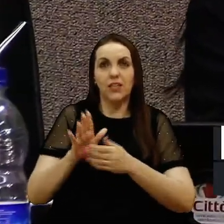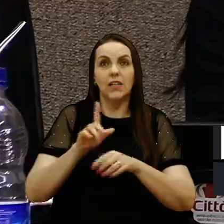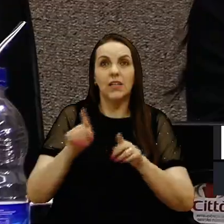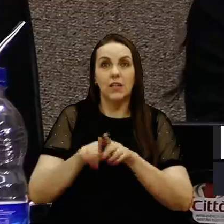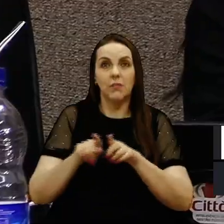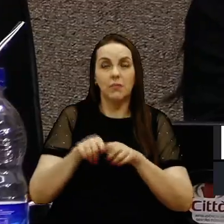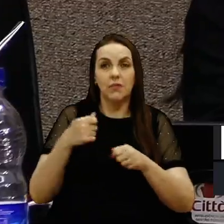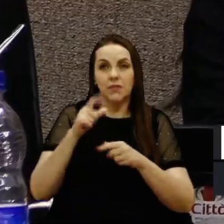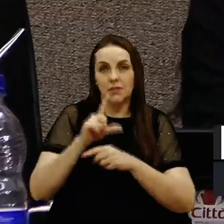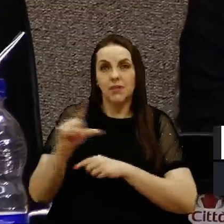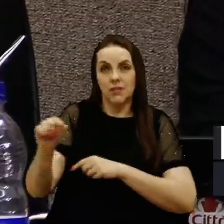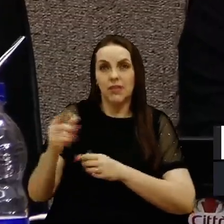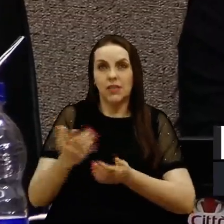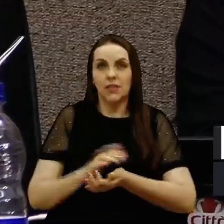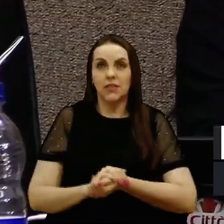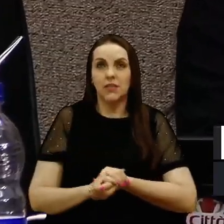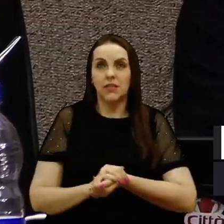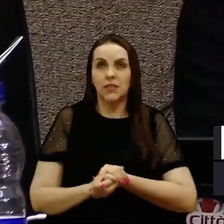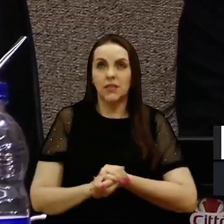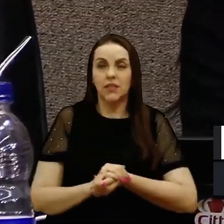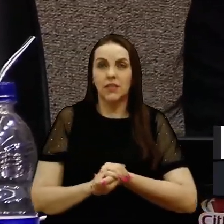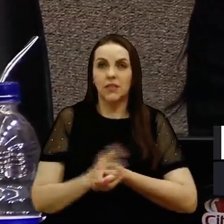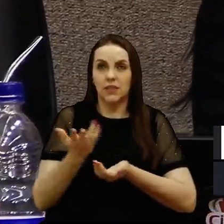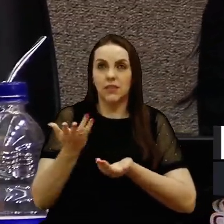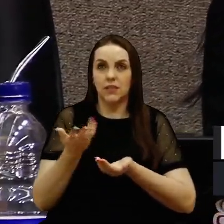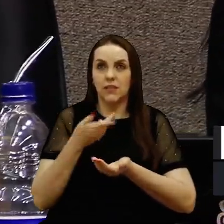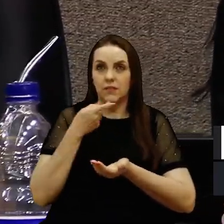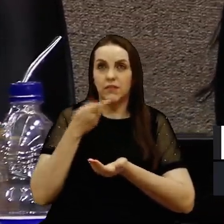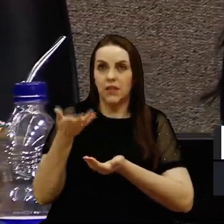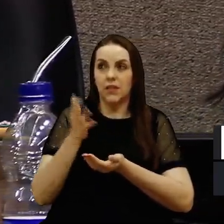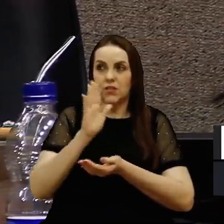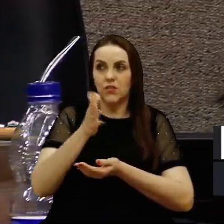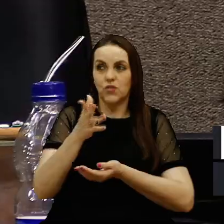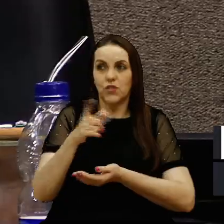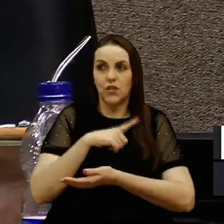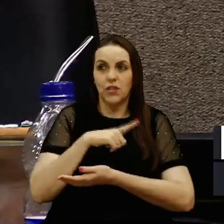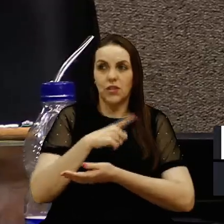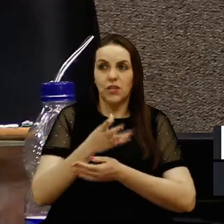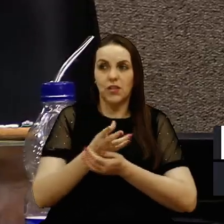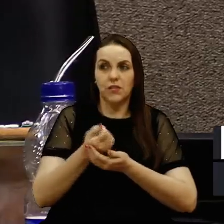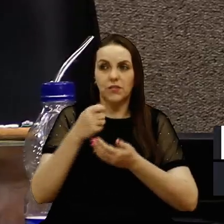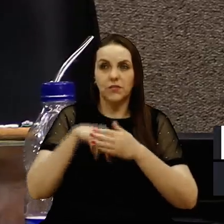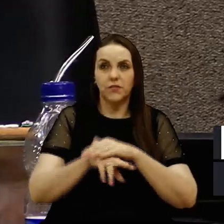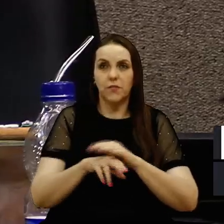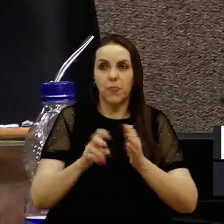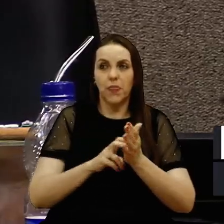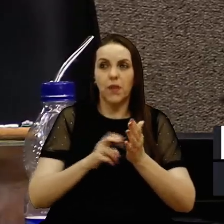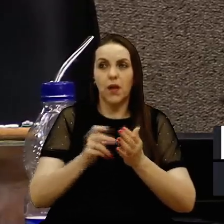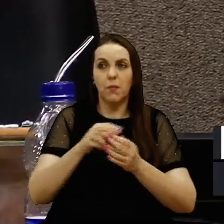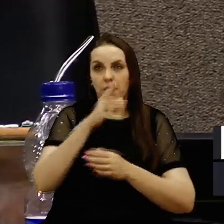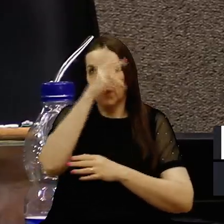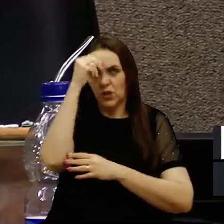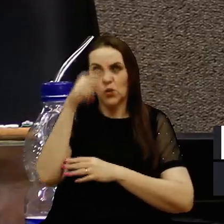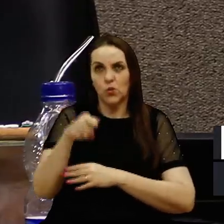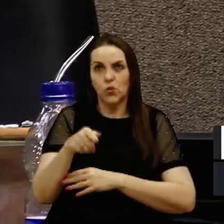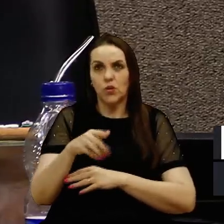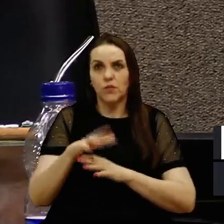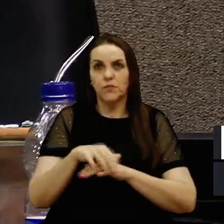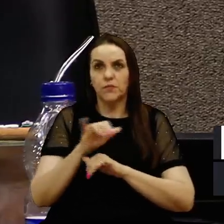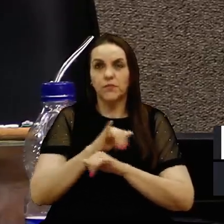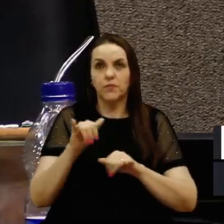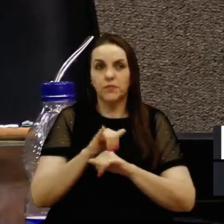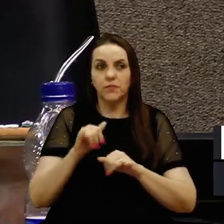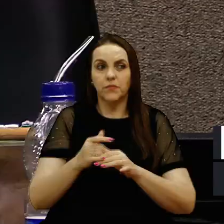sair da sessão, mas para referir que já está na conta da prefeitura, inclusive, eu não anuncio antes de que